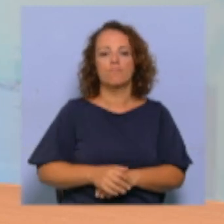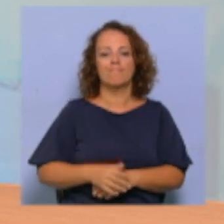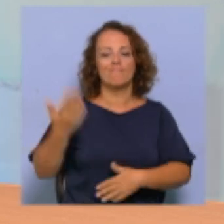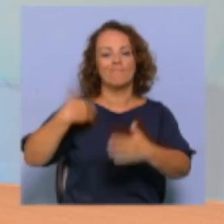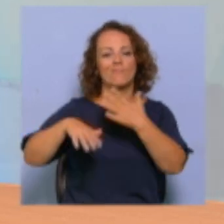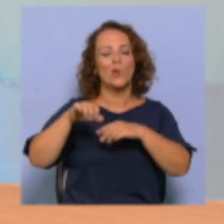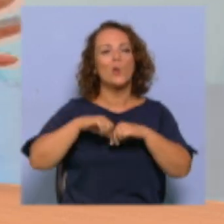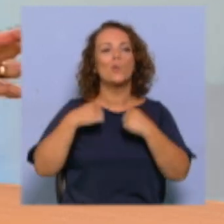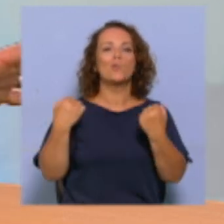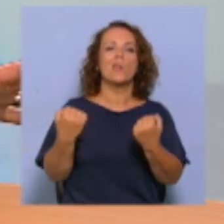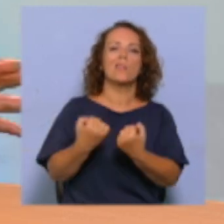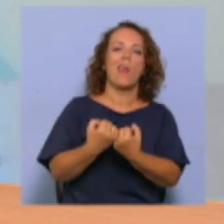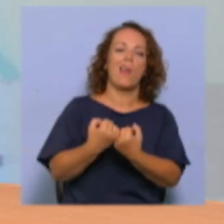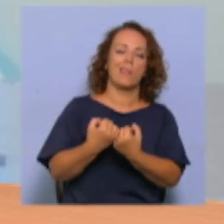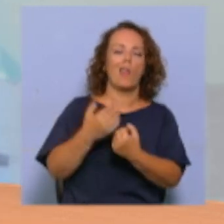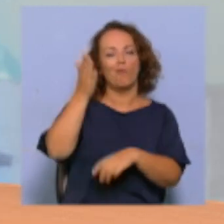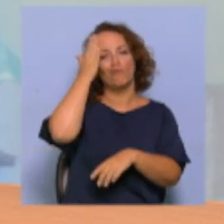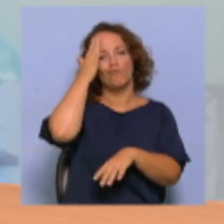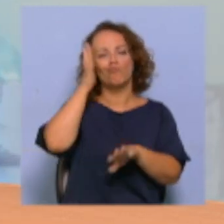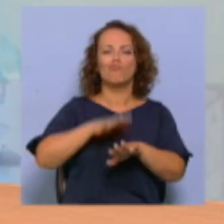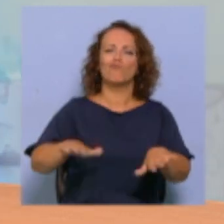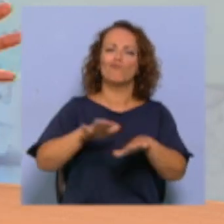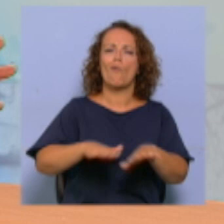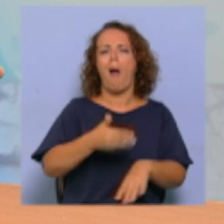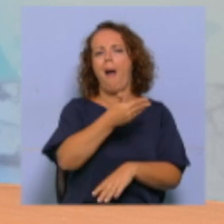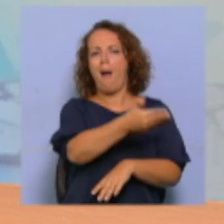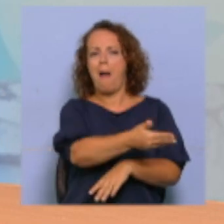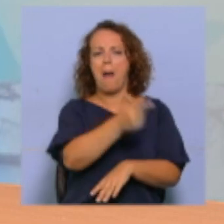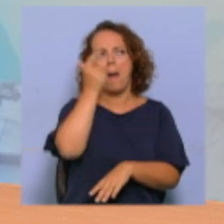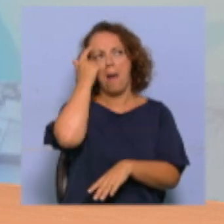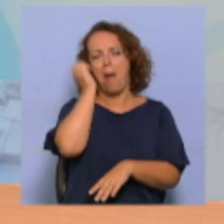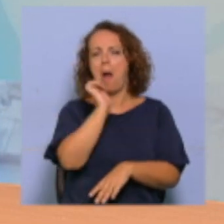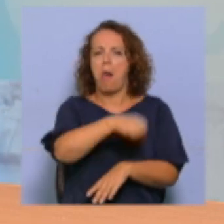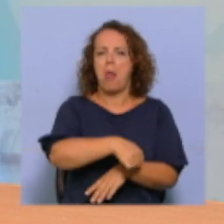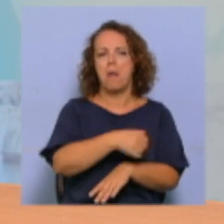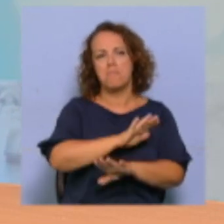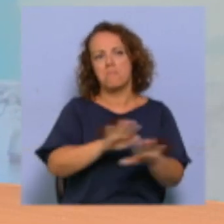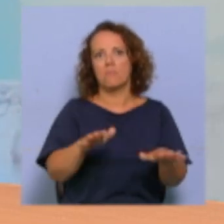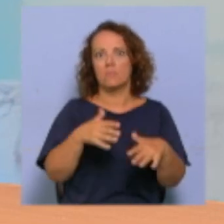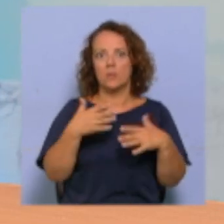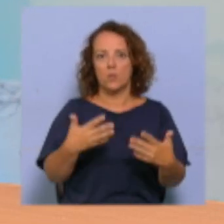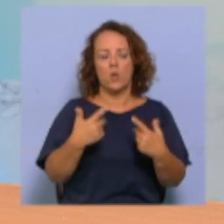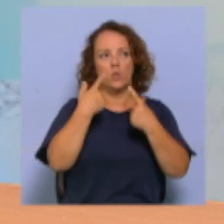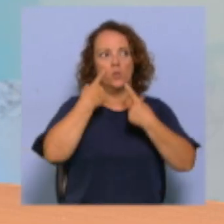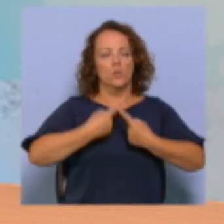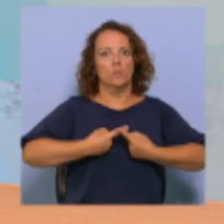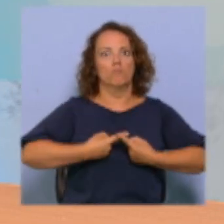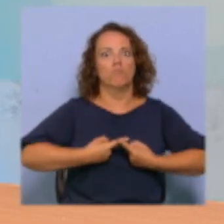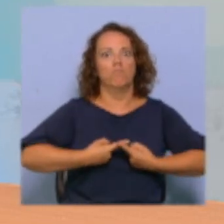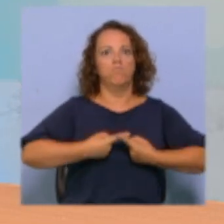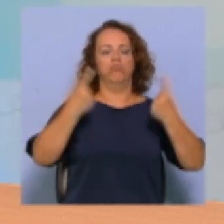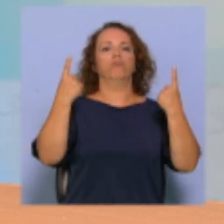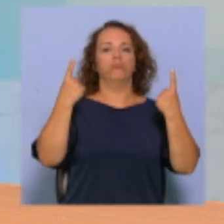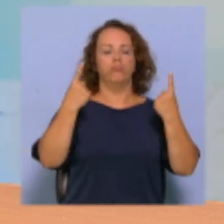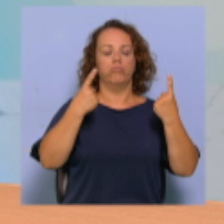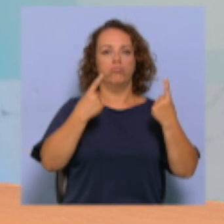tinha descansado a sua consciência em relação a estas instituições, não pensava muito nelas e elas agora surgiram-nos diante dos olhos de uma